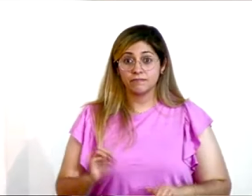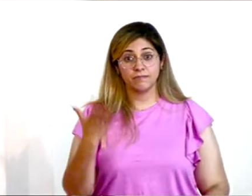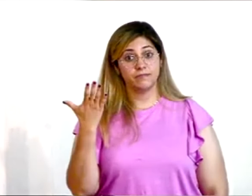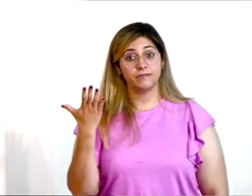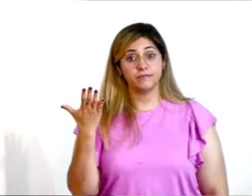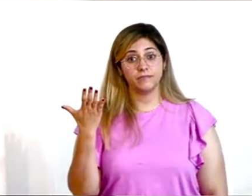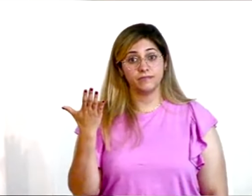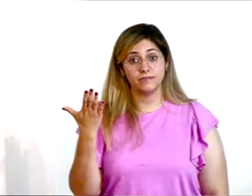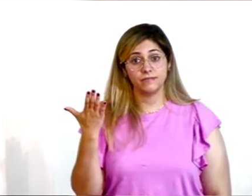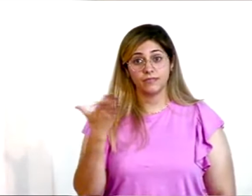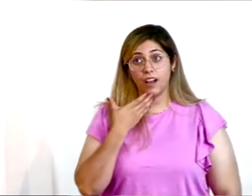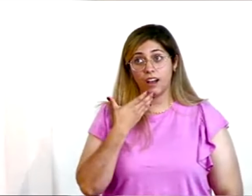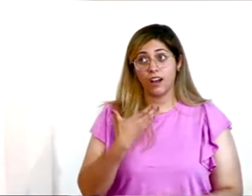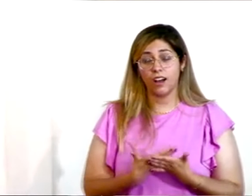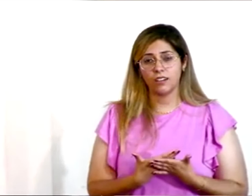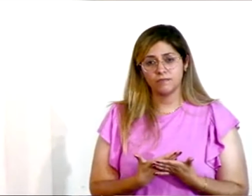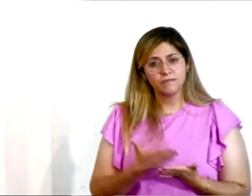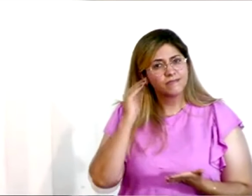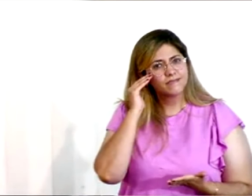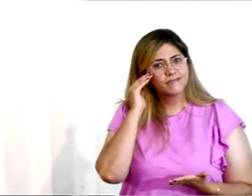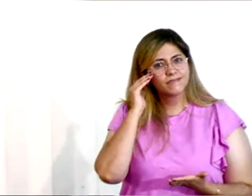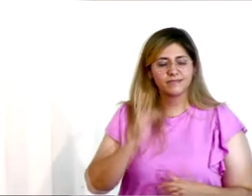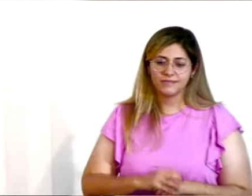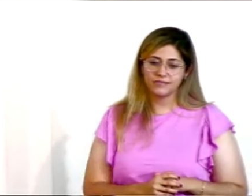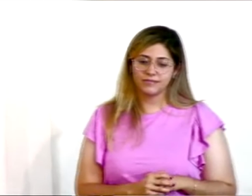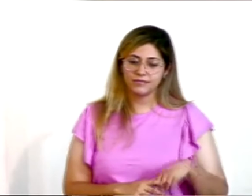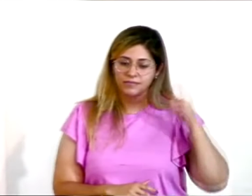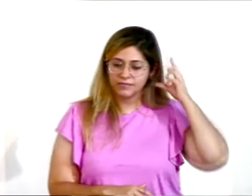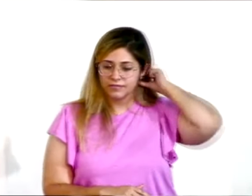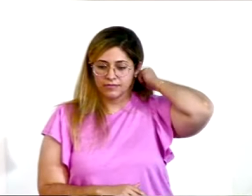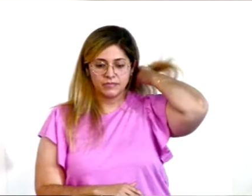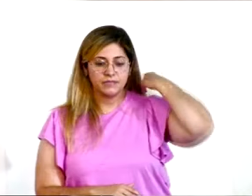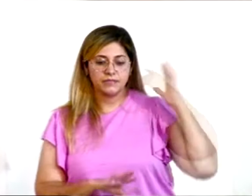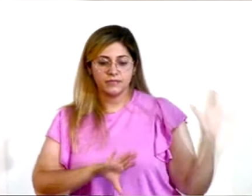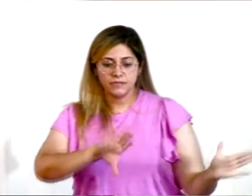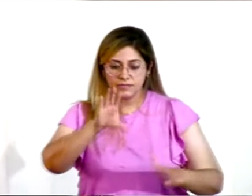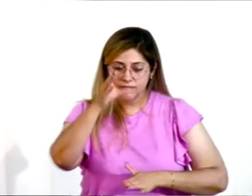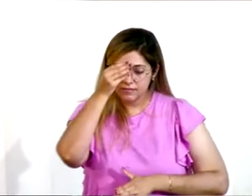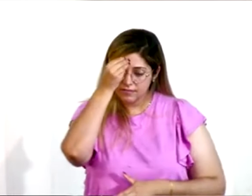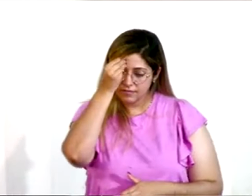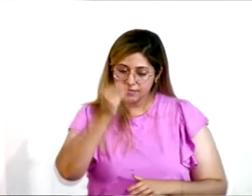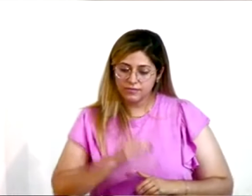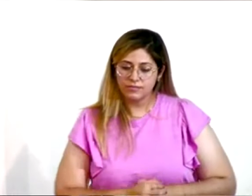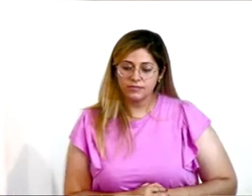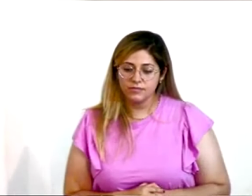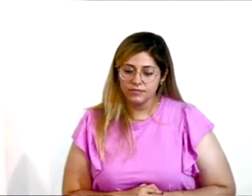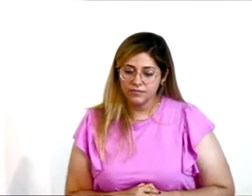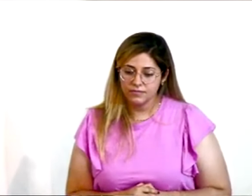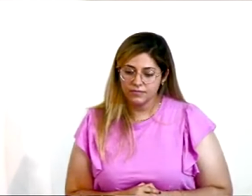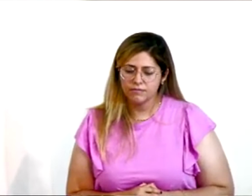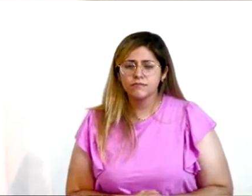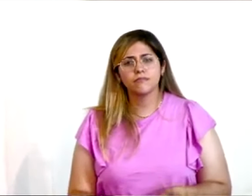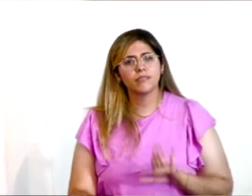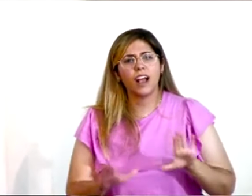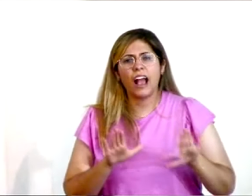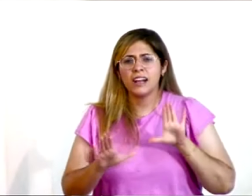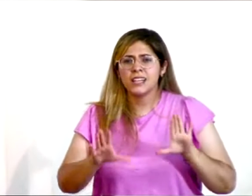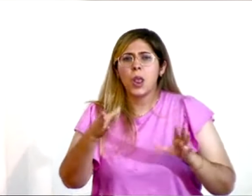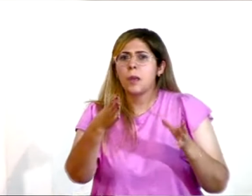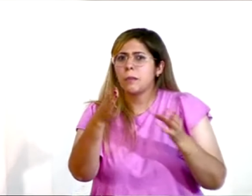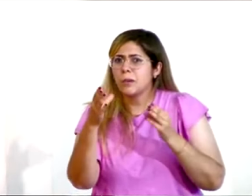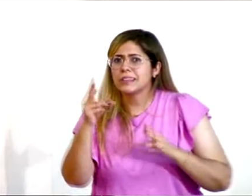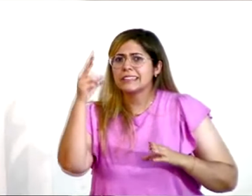subitamente. Deus tem um jeito de trabalhar que passa, ou Deus usa muito essa ideia da luz. Não foi